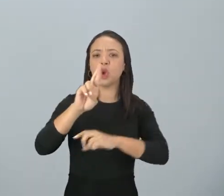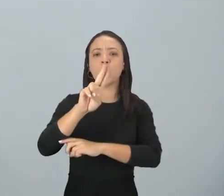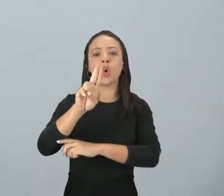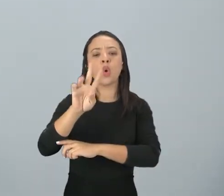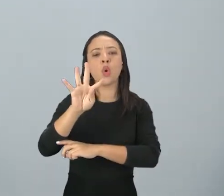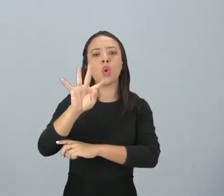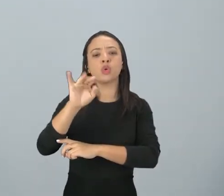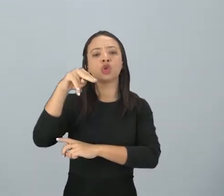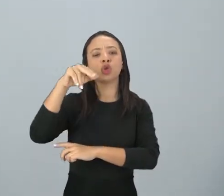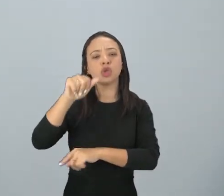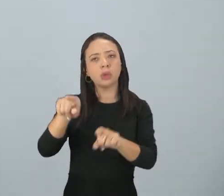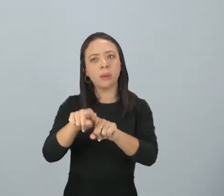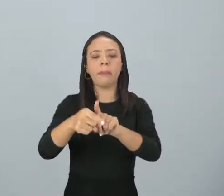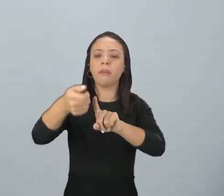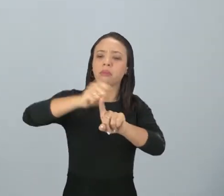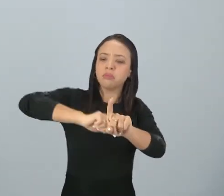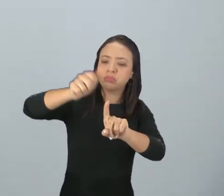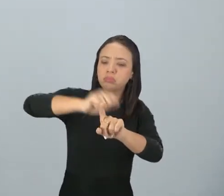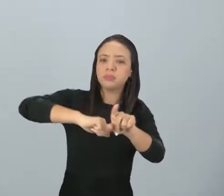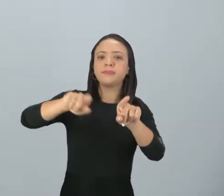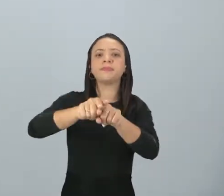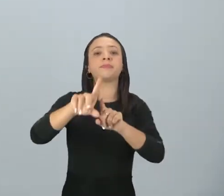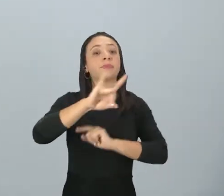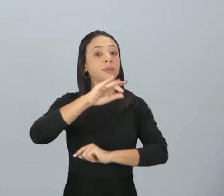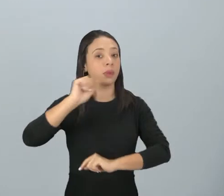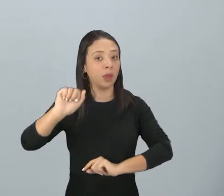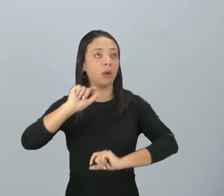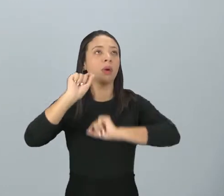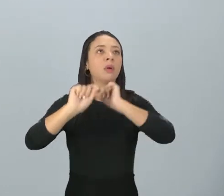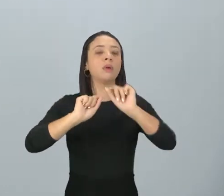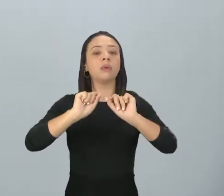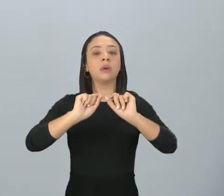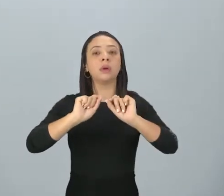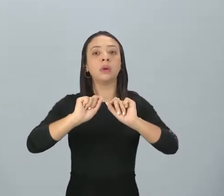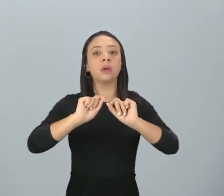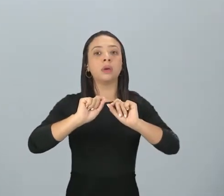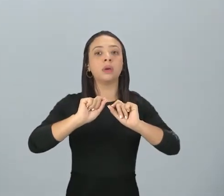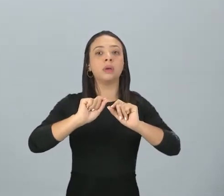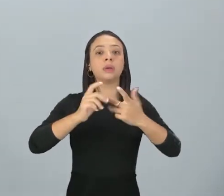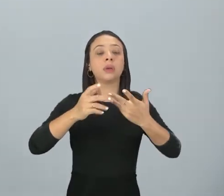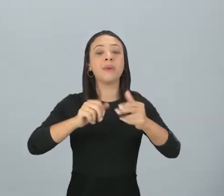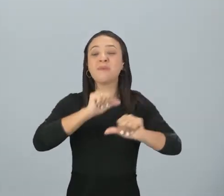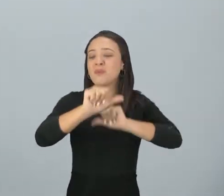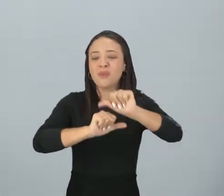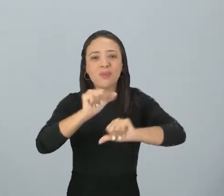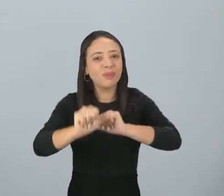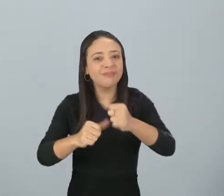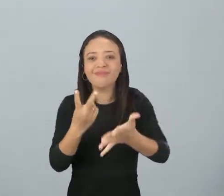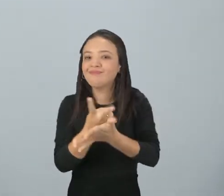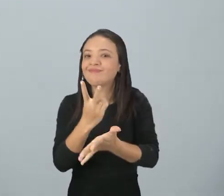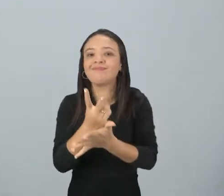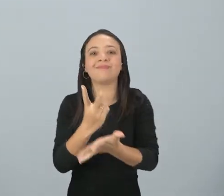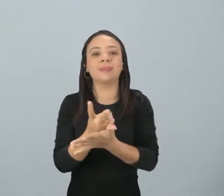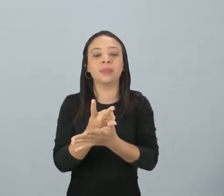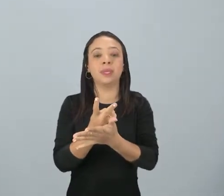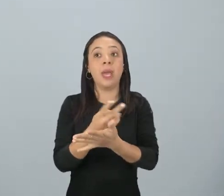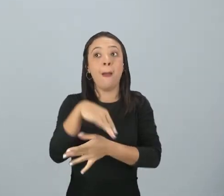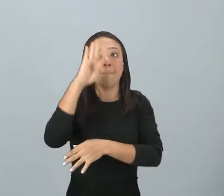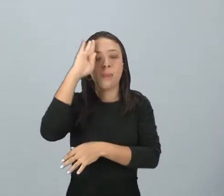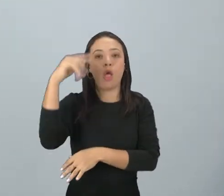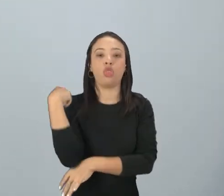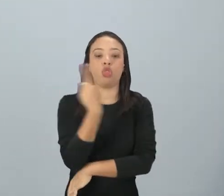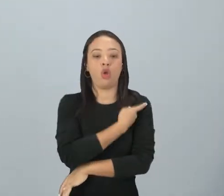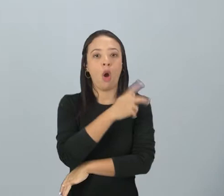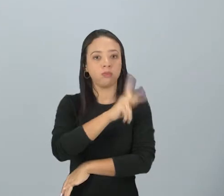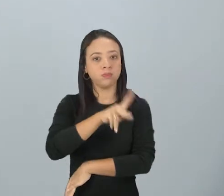rotina, calendário, data, é tudo assim é um fluxo muito dinâmico na vida da gente, né? Principalmente nós professores